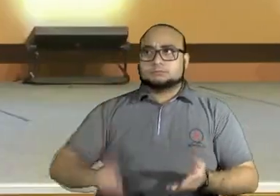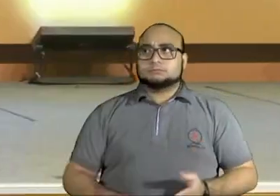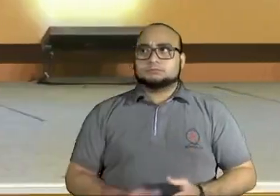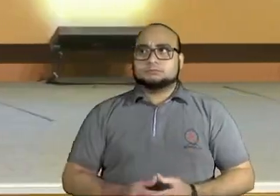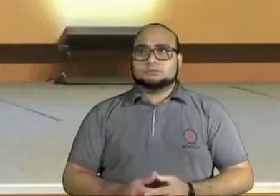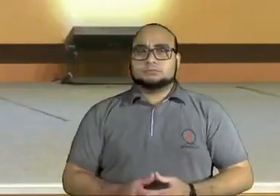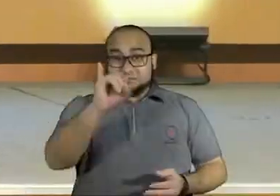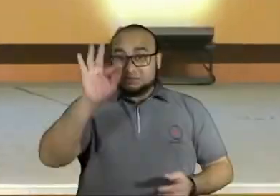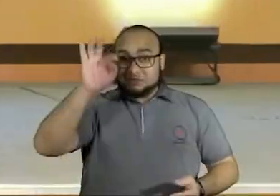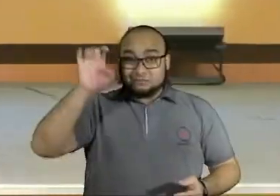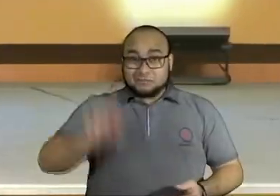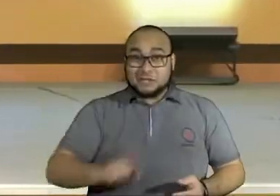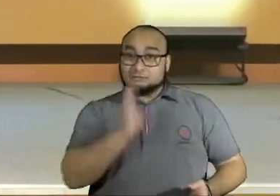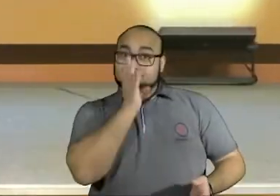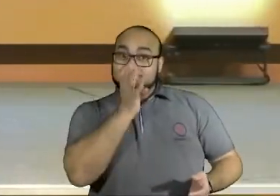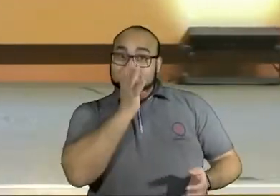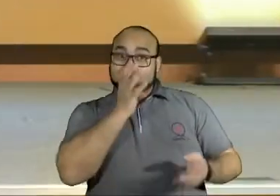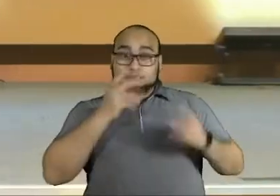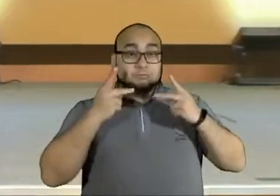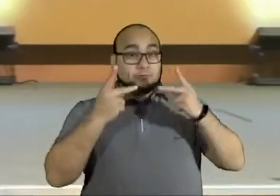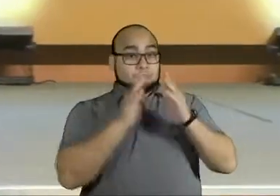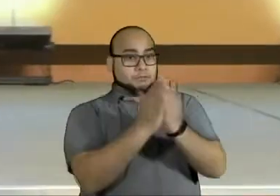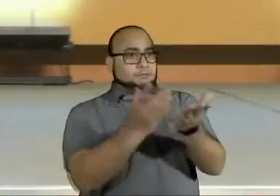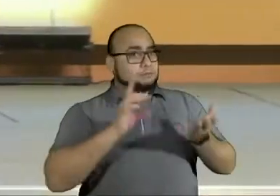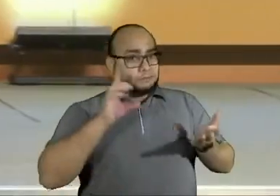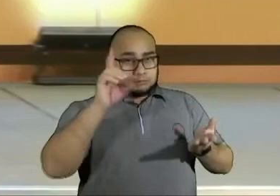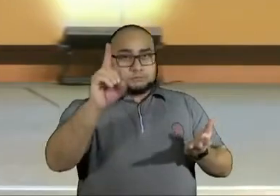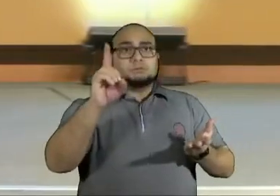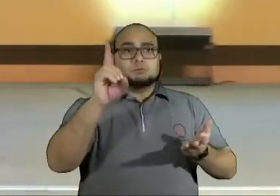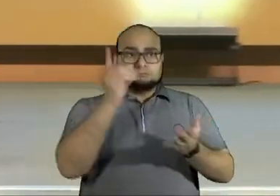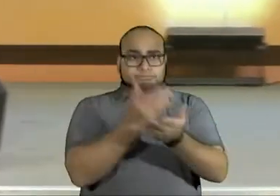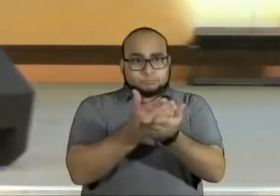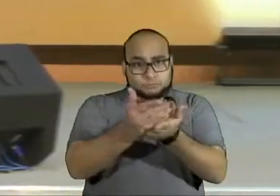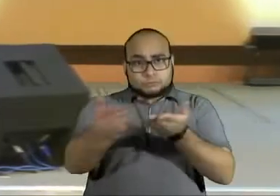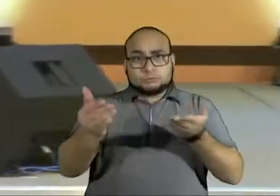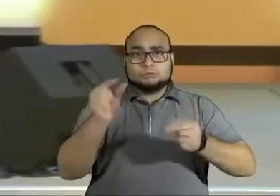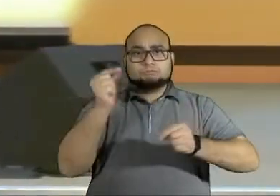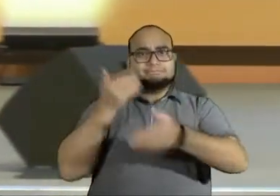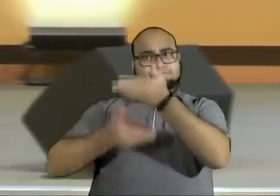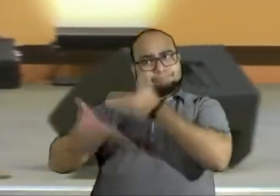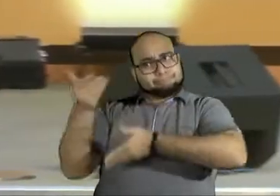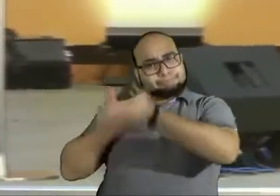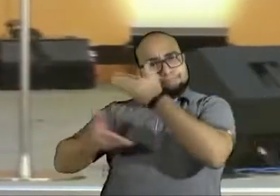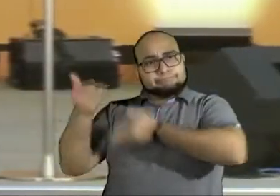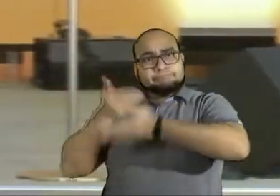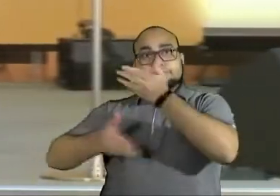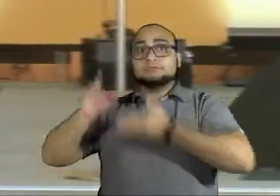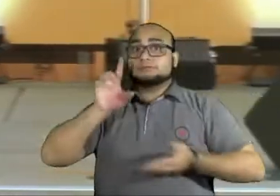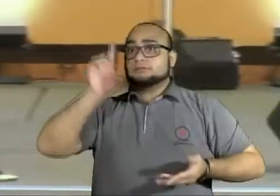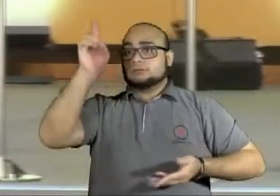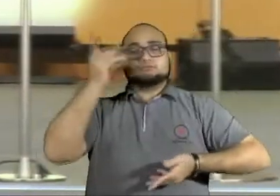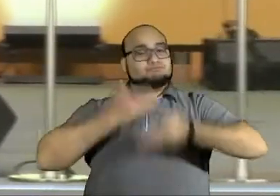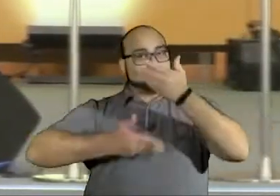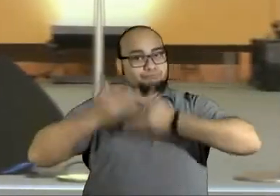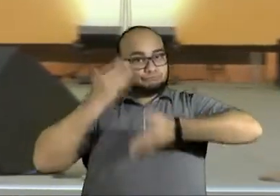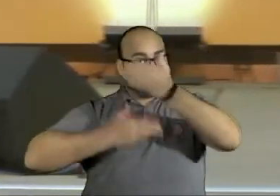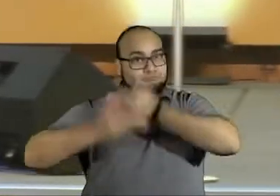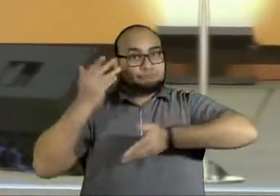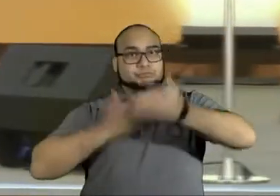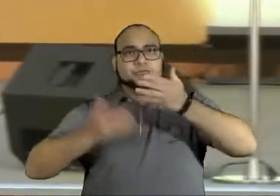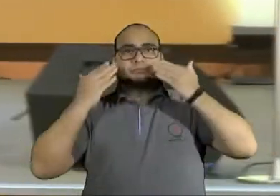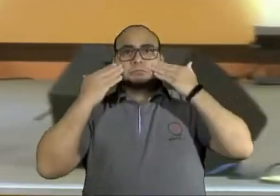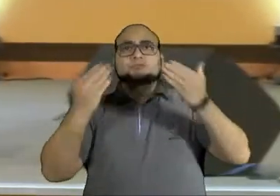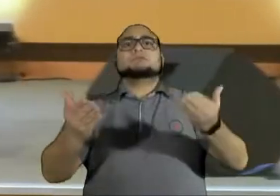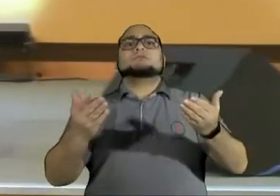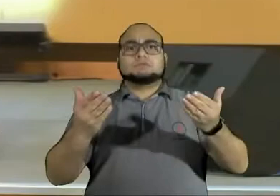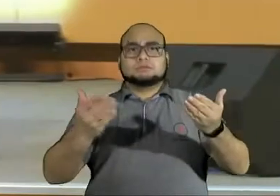Se a fé vem pelo ouvir de Deus, quando eu começo a me relacionar com Deus, eu não me relaciono com Ele manifestando primeiro a fé.